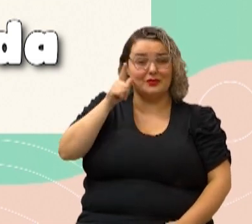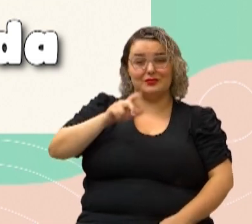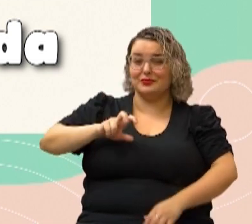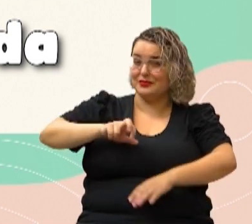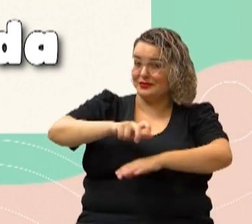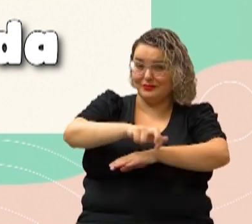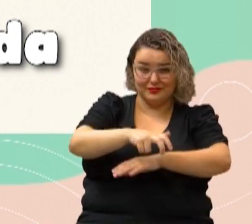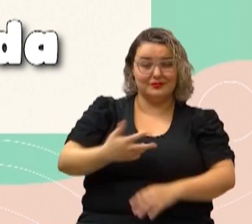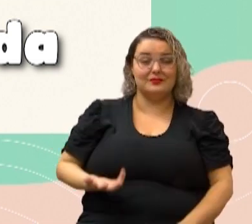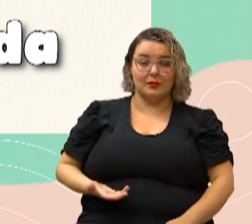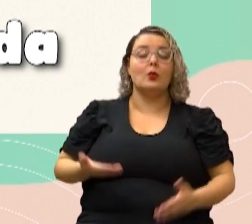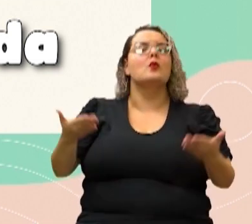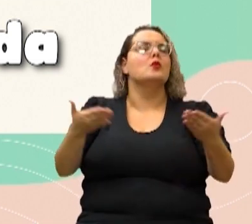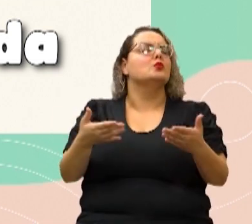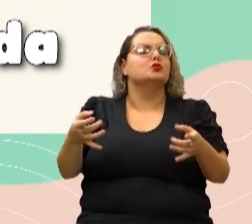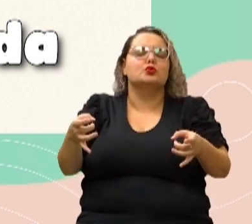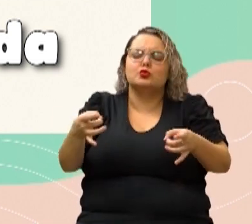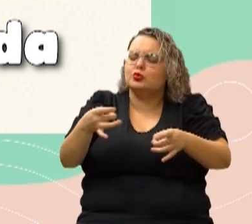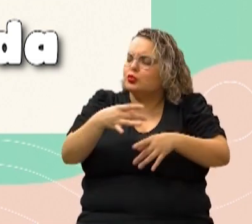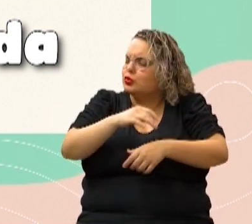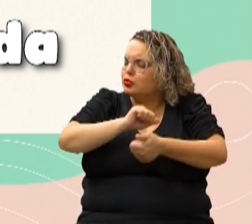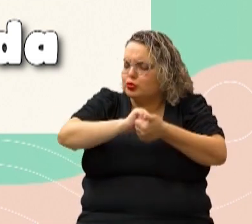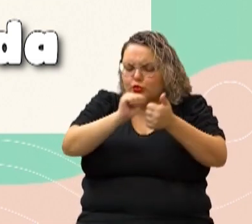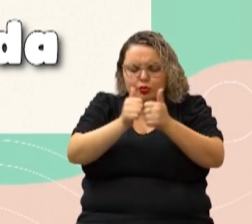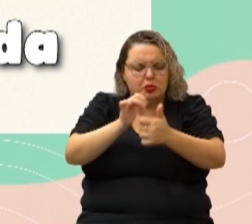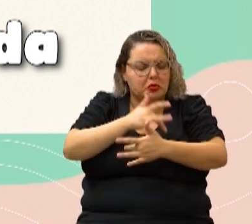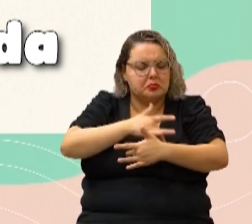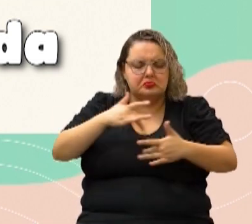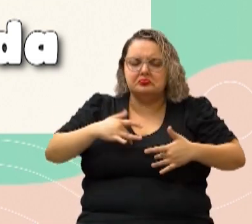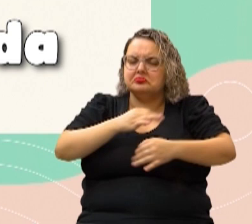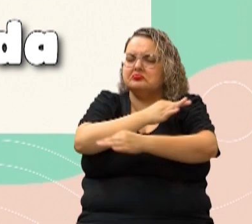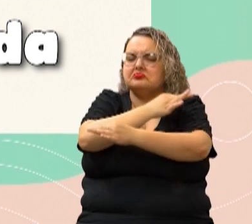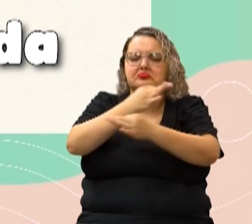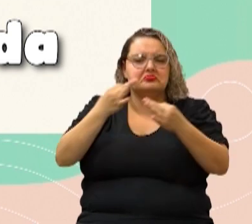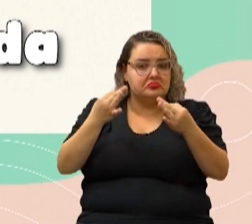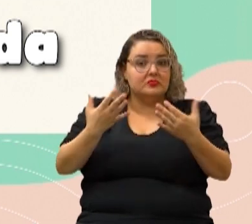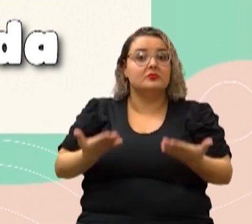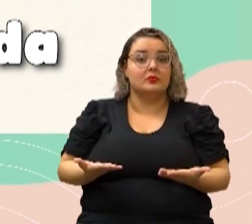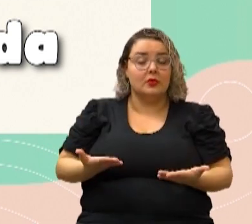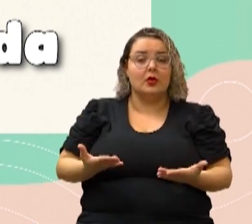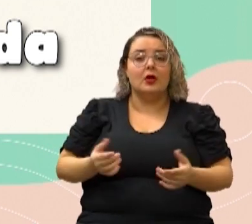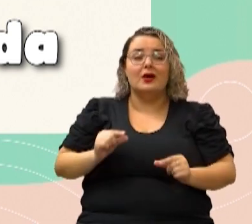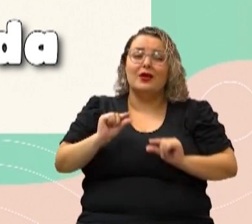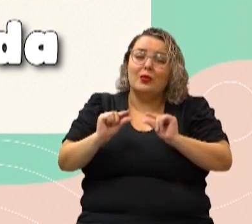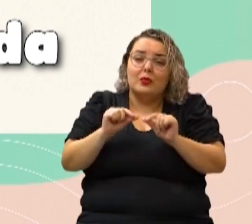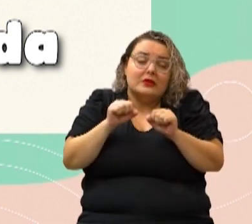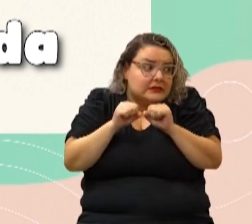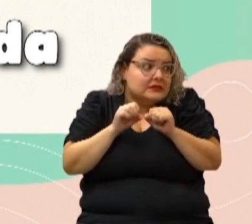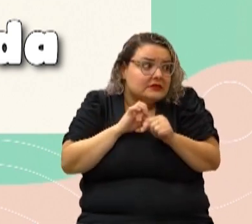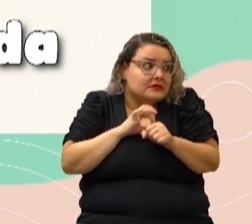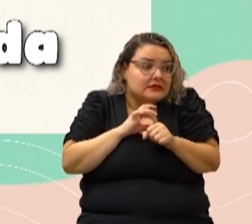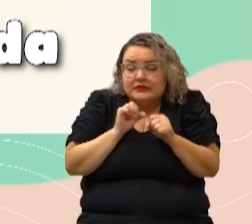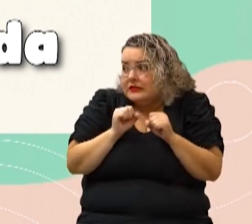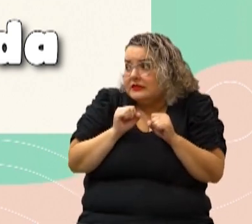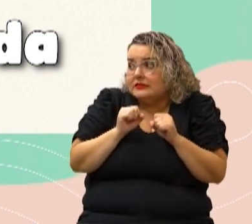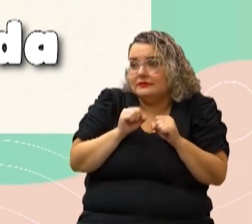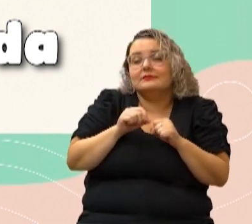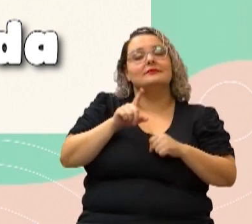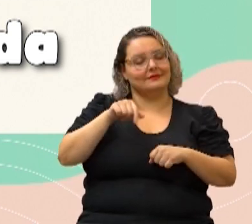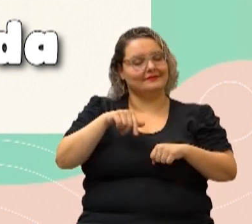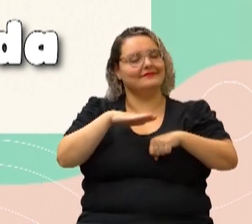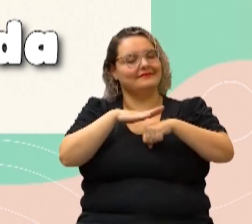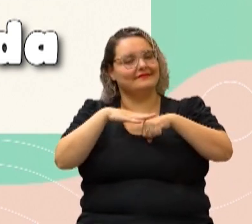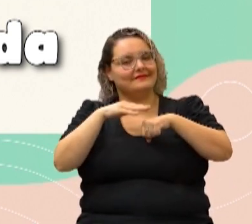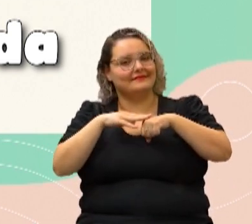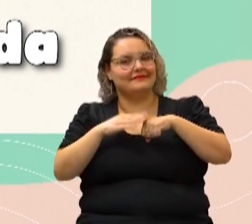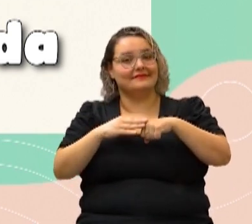locomover. Hoje, ela está completamente recuperada e saudável. Ainda é um pouco assustada, mas é